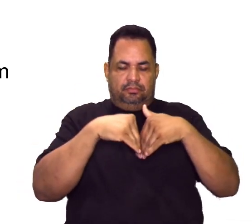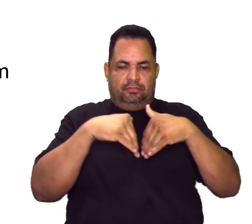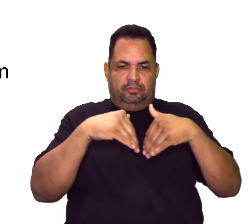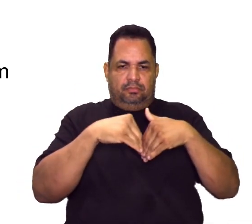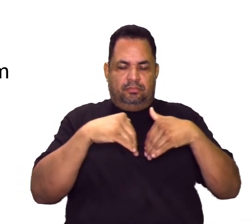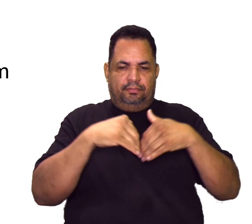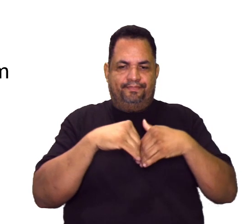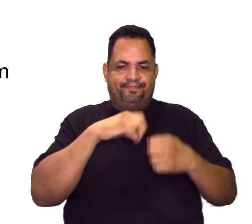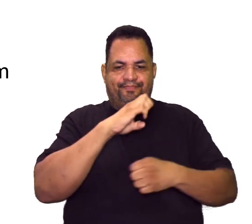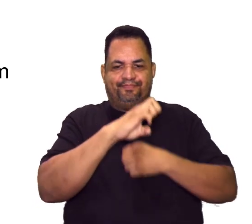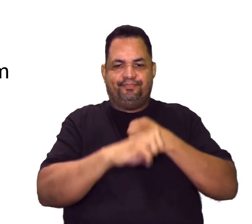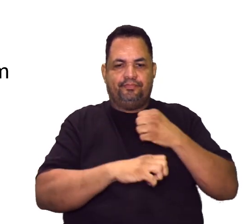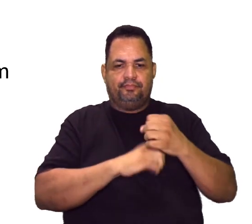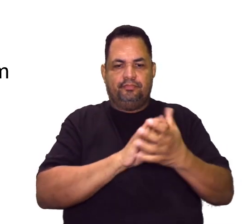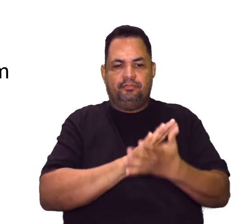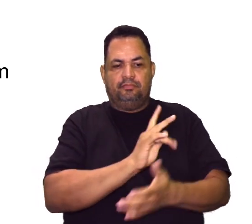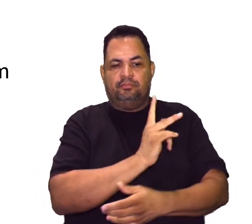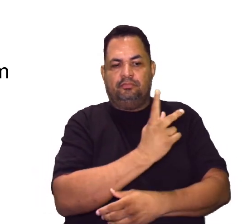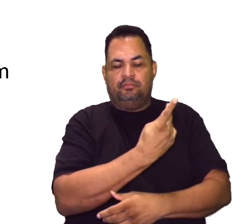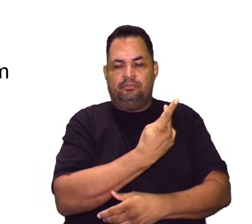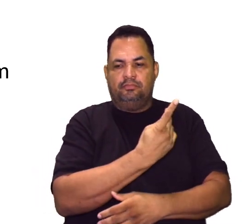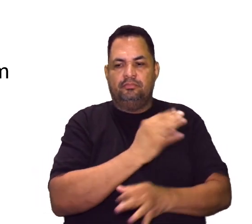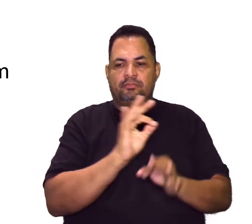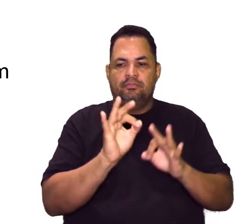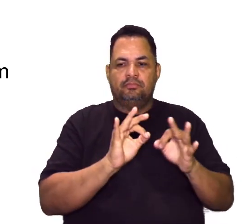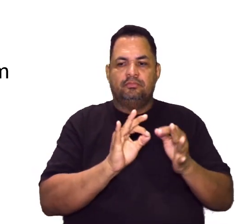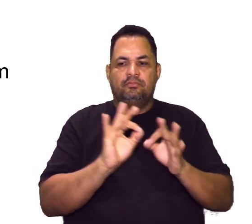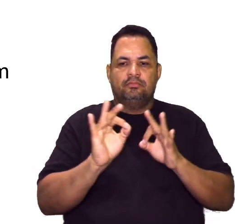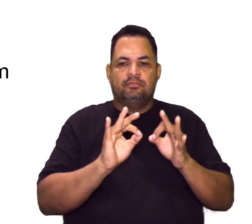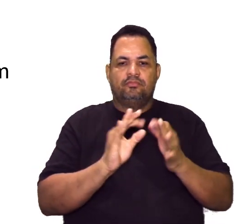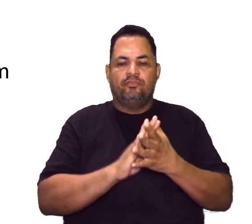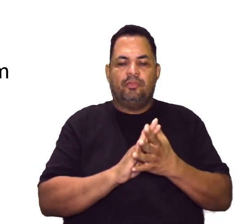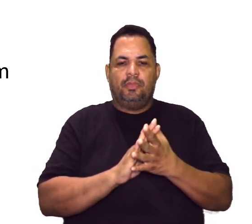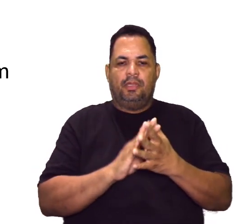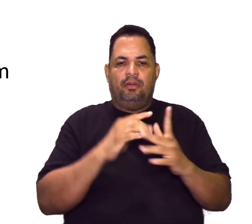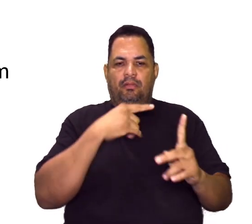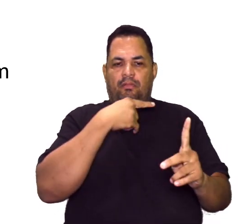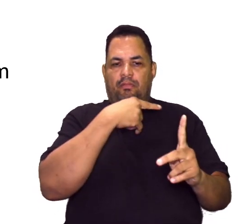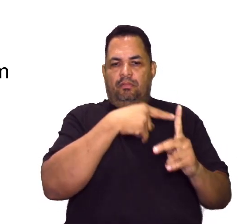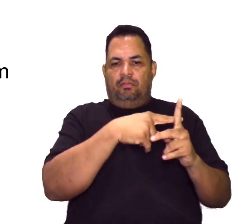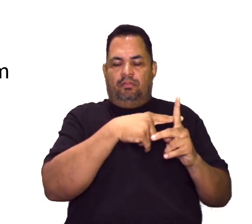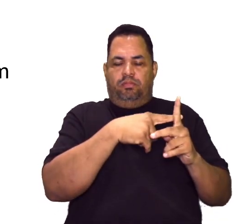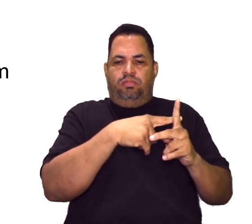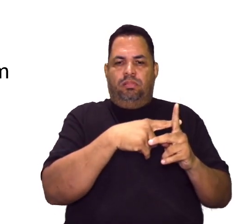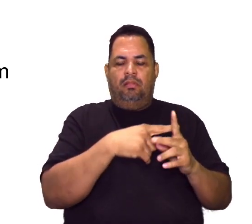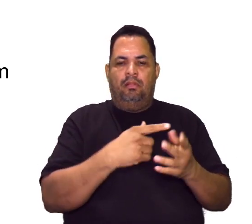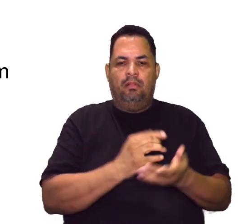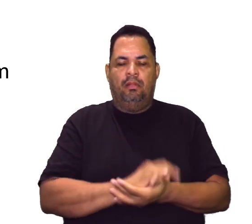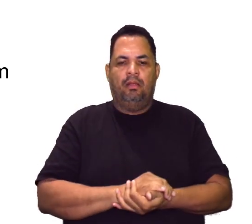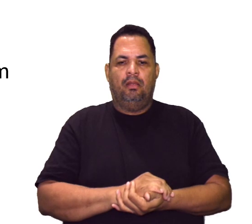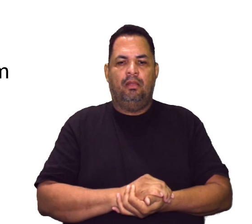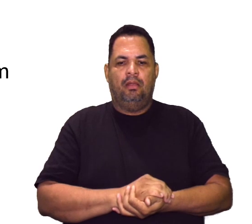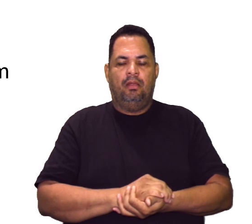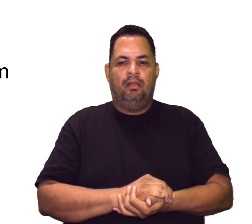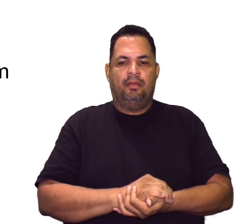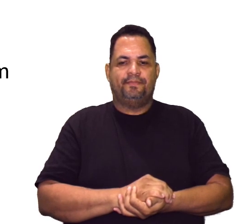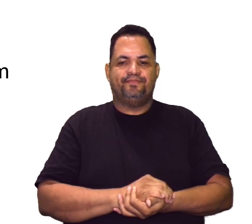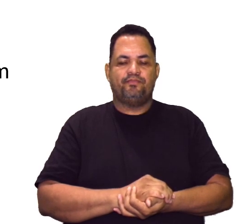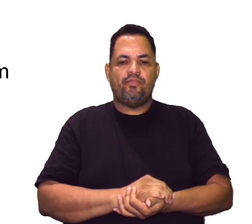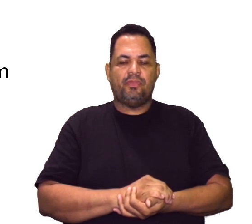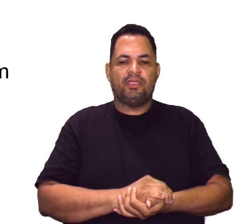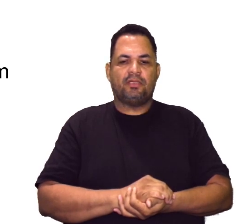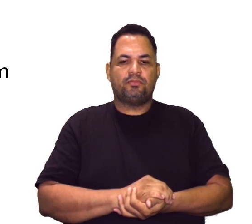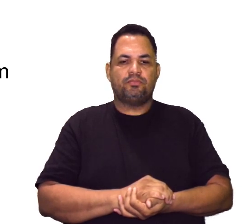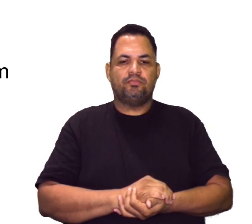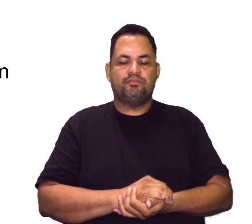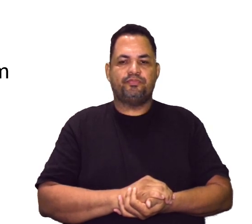do hidrogênio, claro que o hidrogênio vai ficar positivo. Então, essa nuvem não existe de elétrons. Quando ele fala